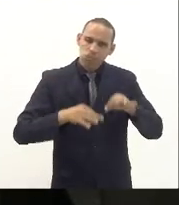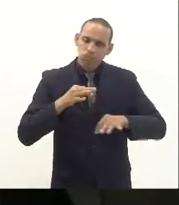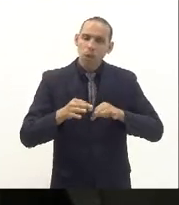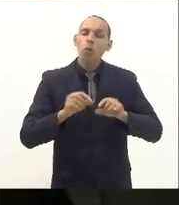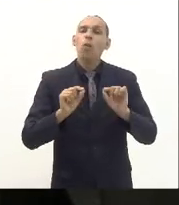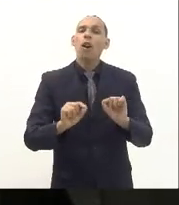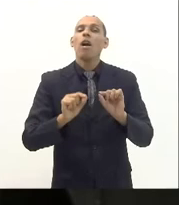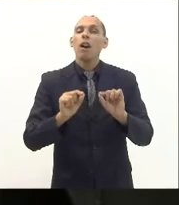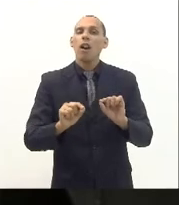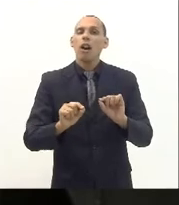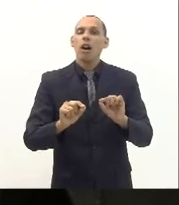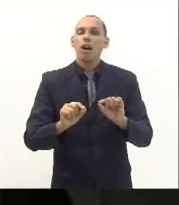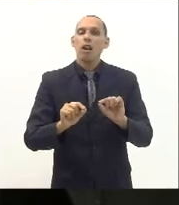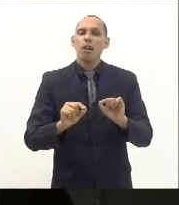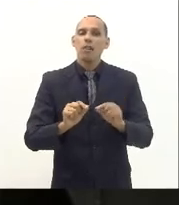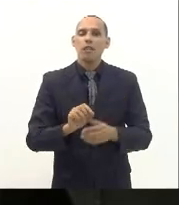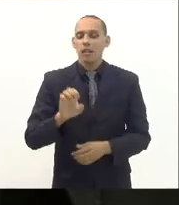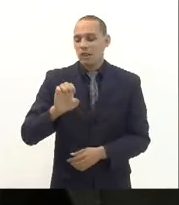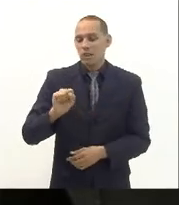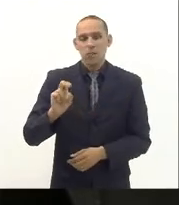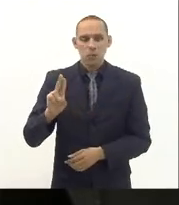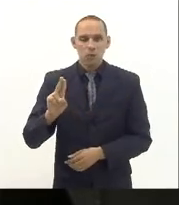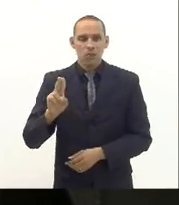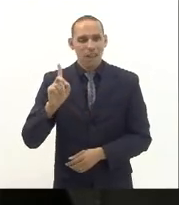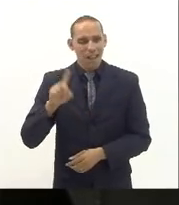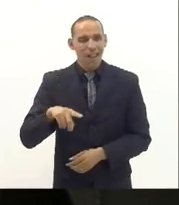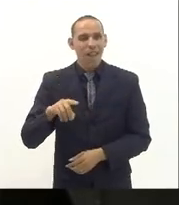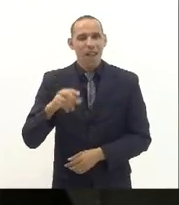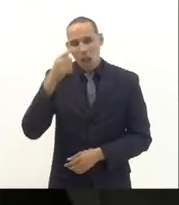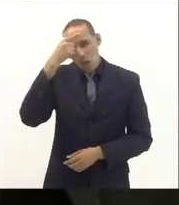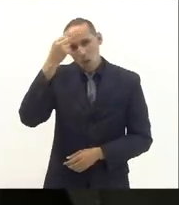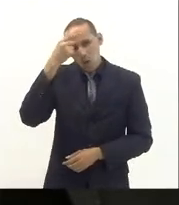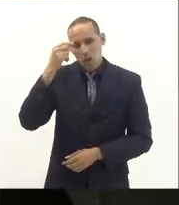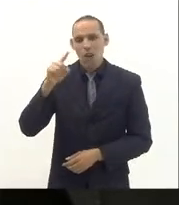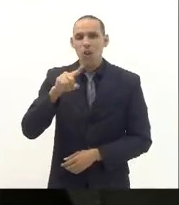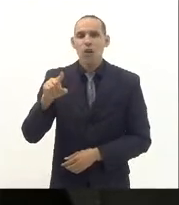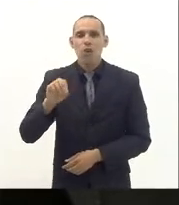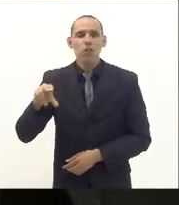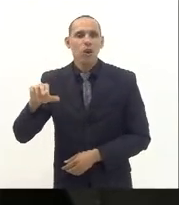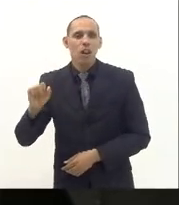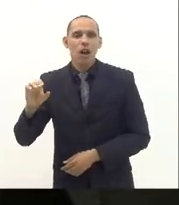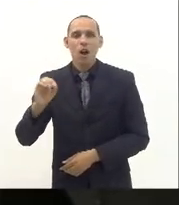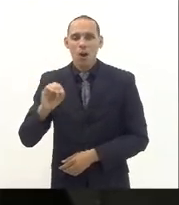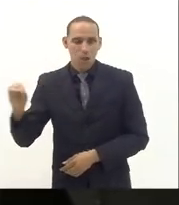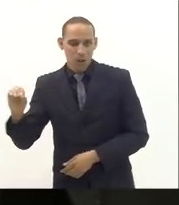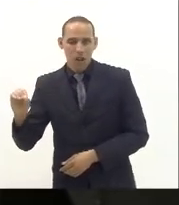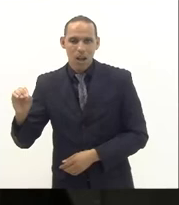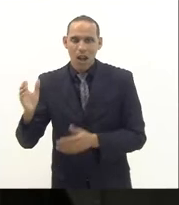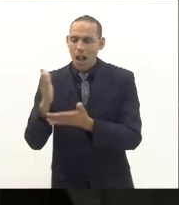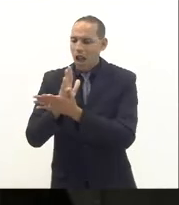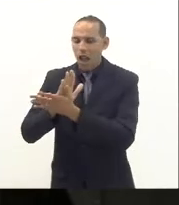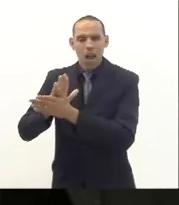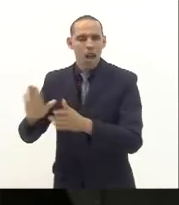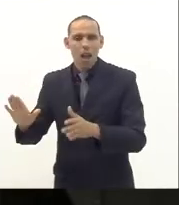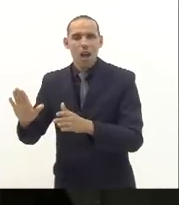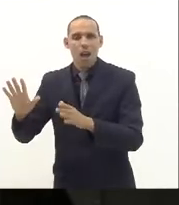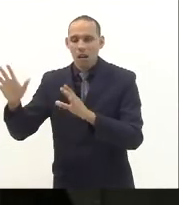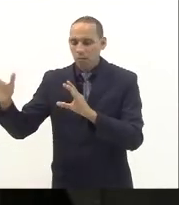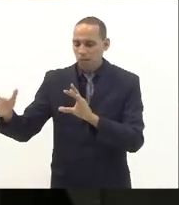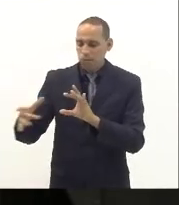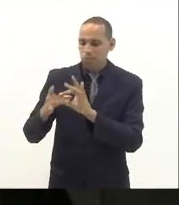fez com que o Enzo a universidade da Zona Oeste fosse extinta e incorporada